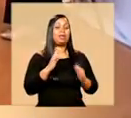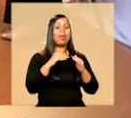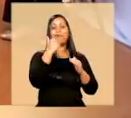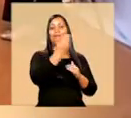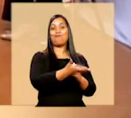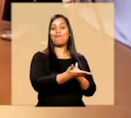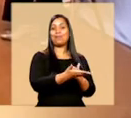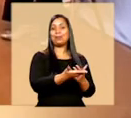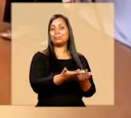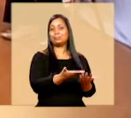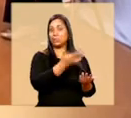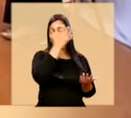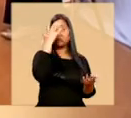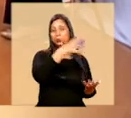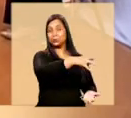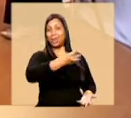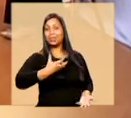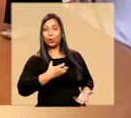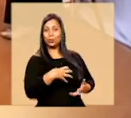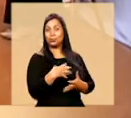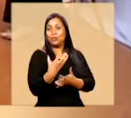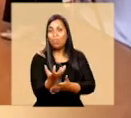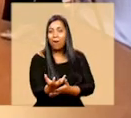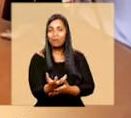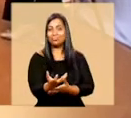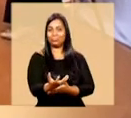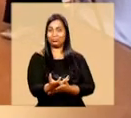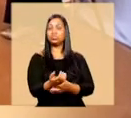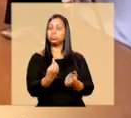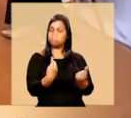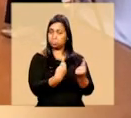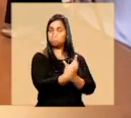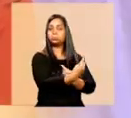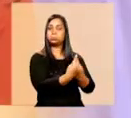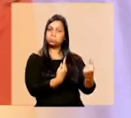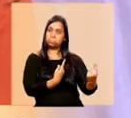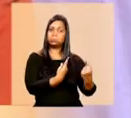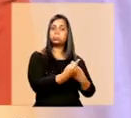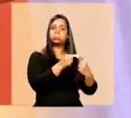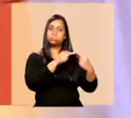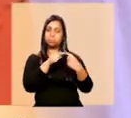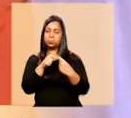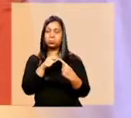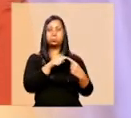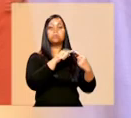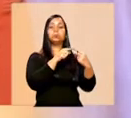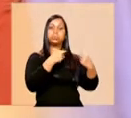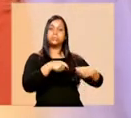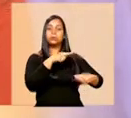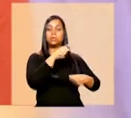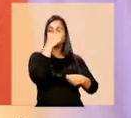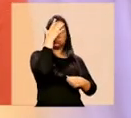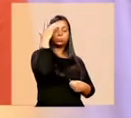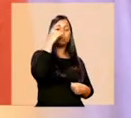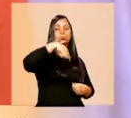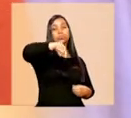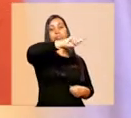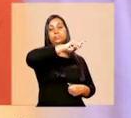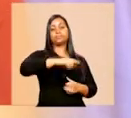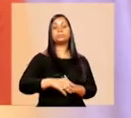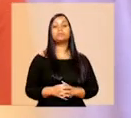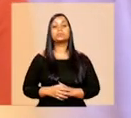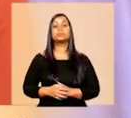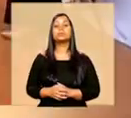fora, outro lado, né? Não, é que é uma mão de duas vias mesmo e dependemos dessas pessoas lá fora.